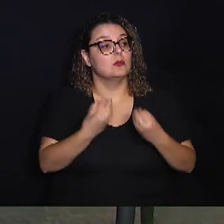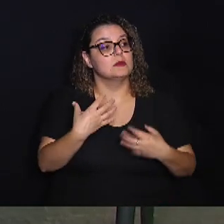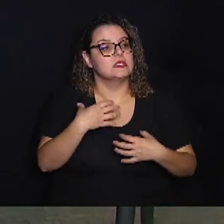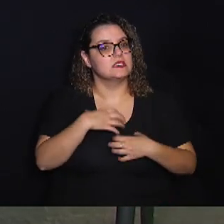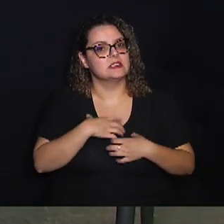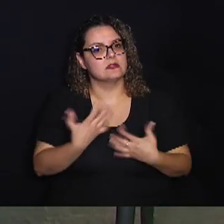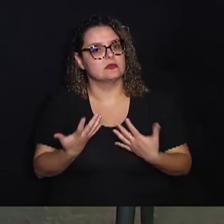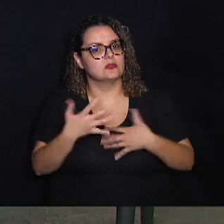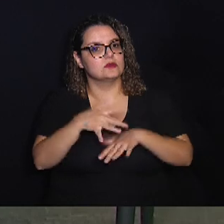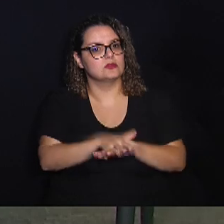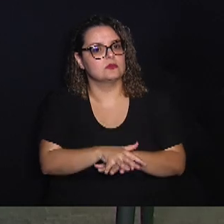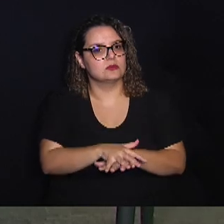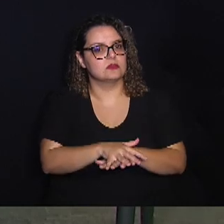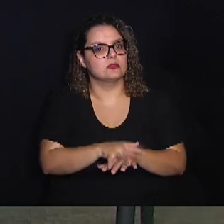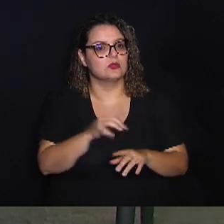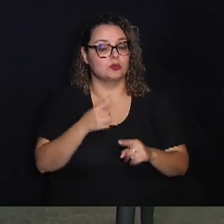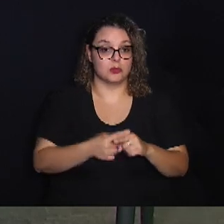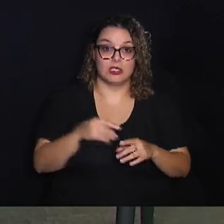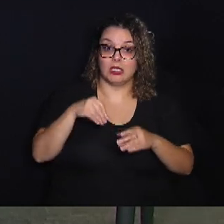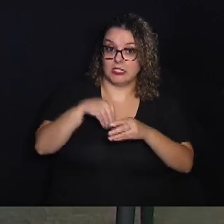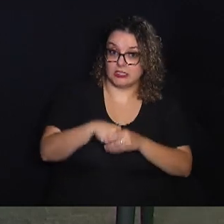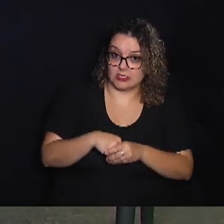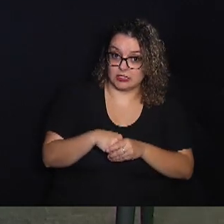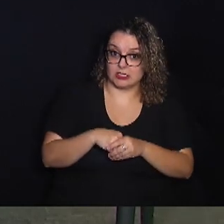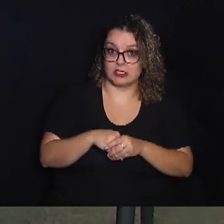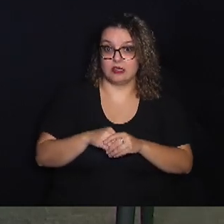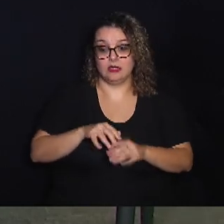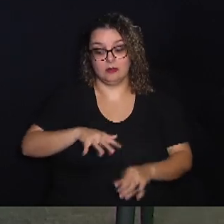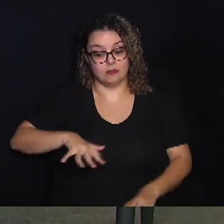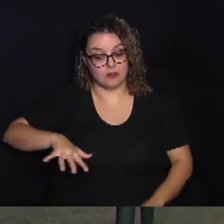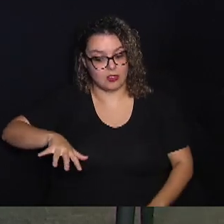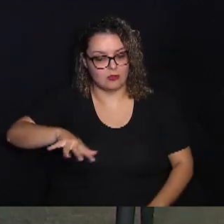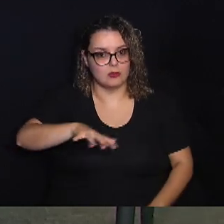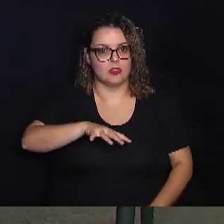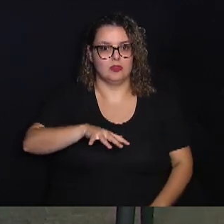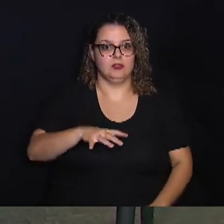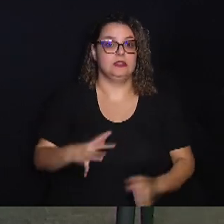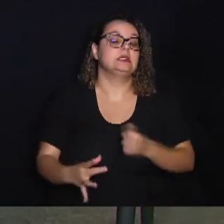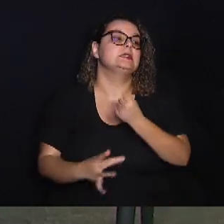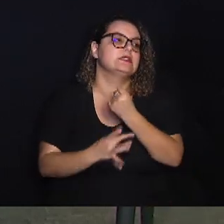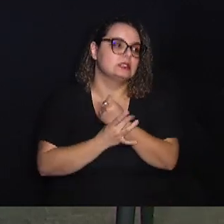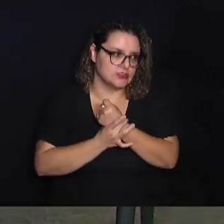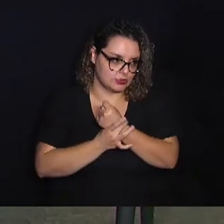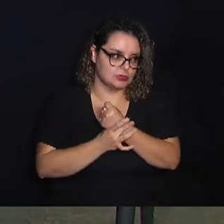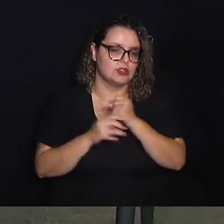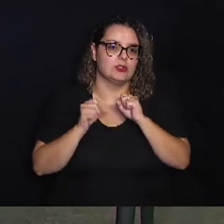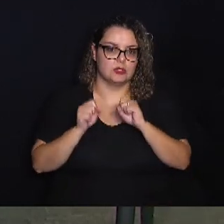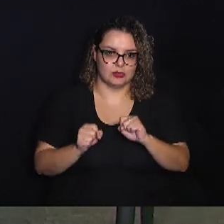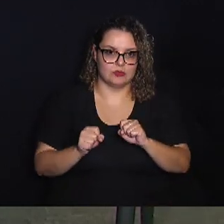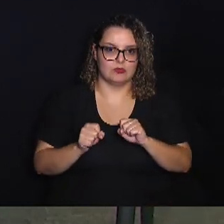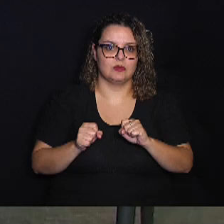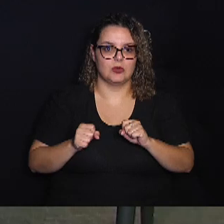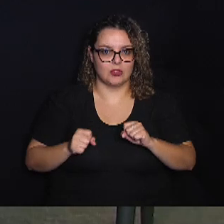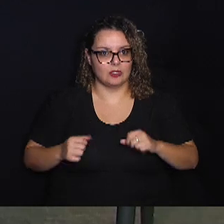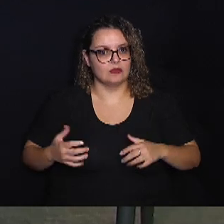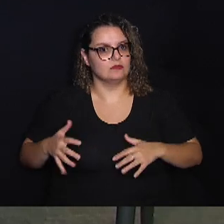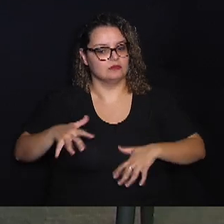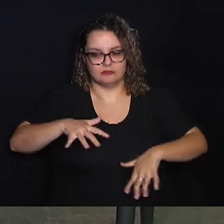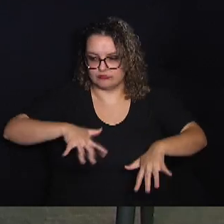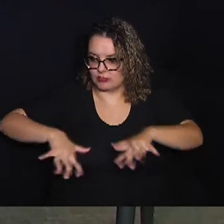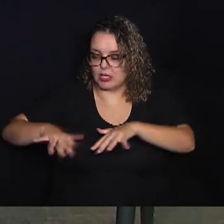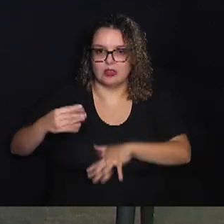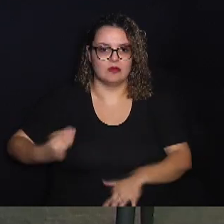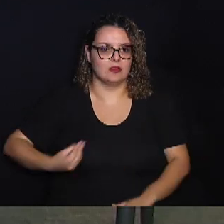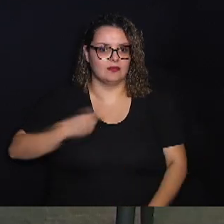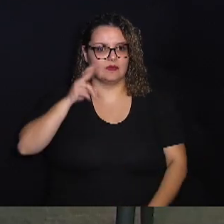da inclusão? Porque aqui é um universo, é uma célula, um universo seguro que eles podem percorrer, né? Eu vi o